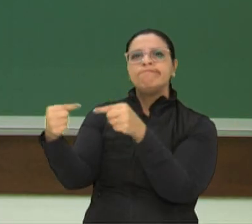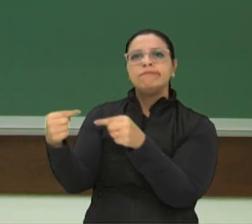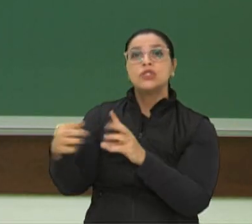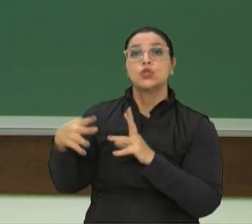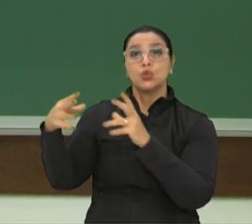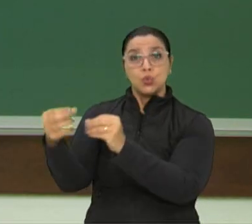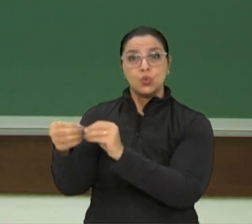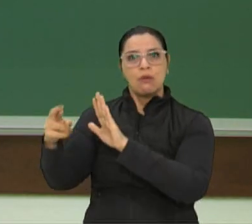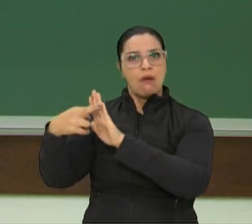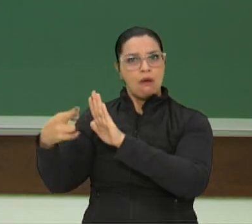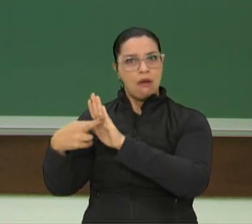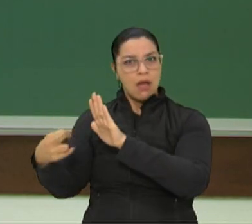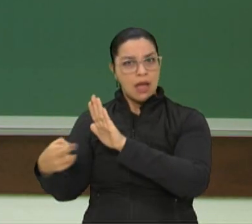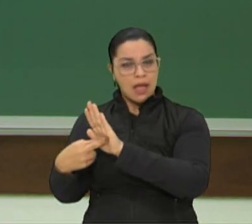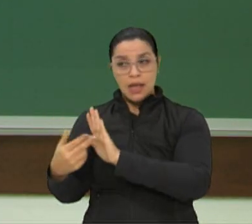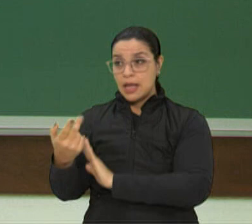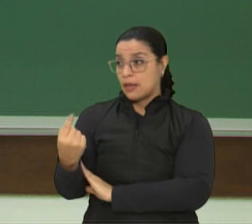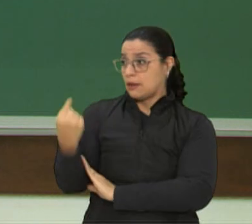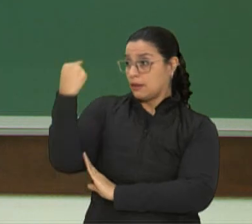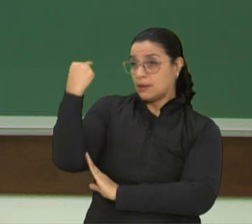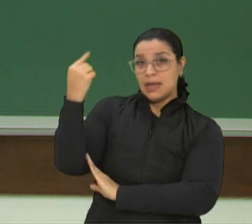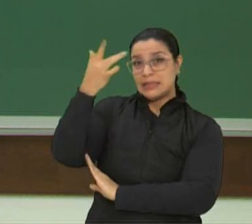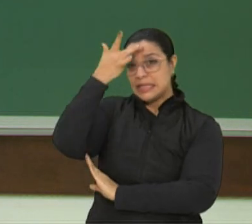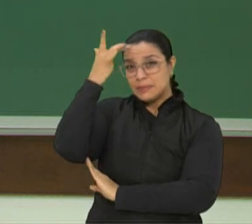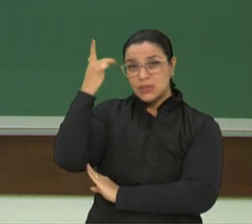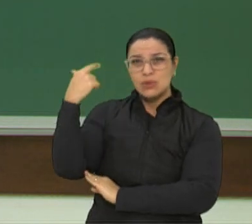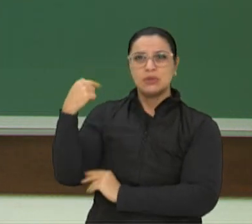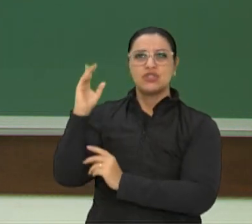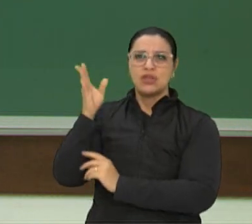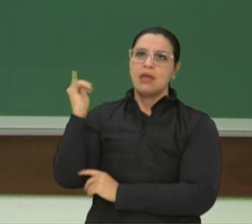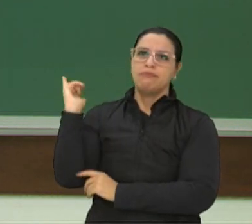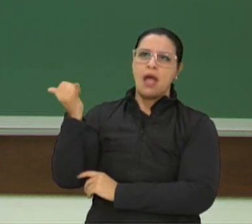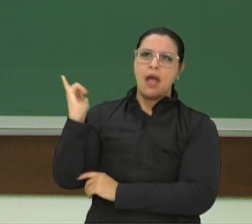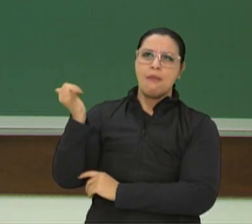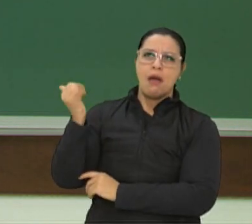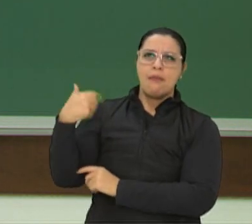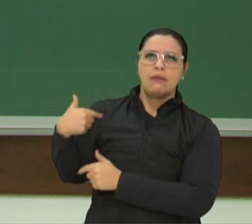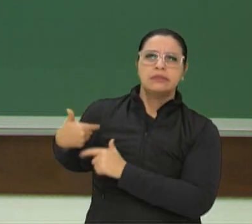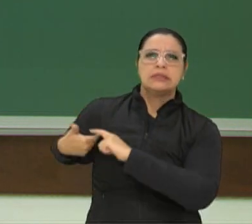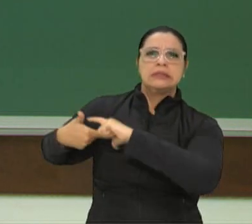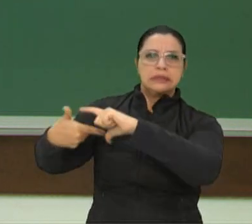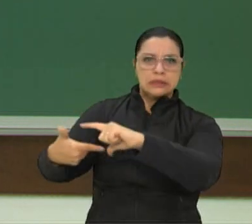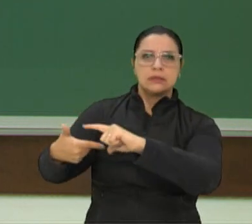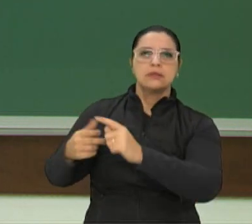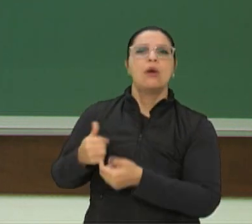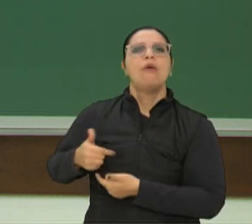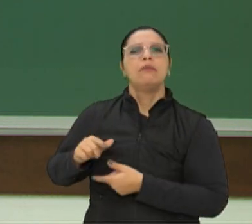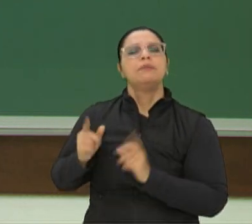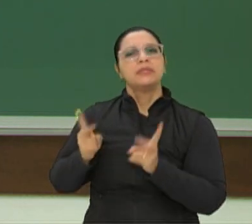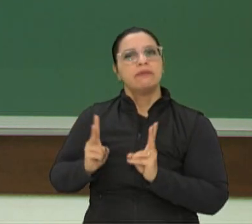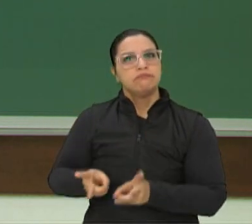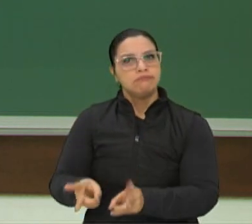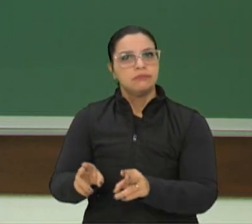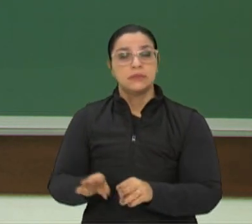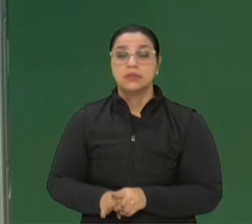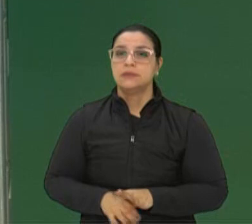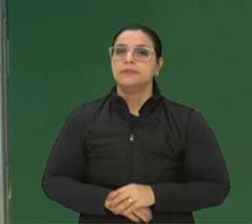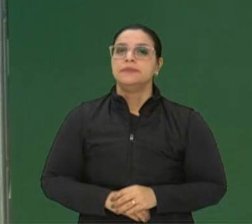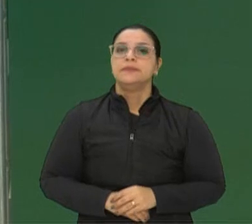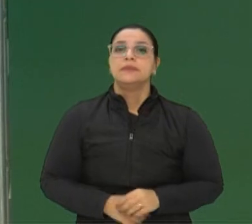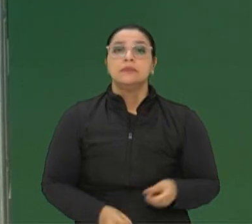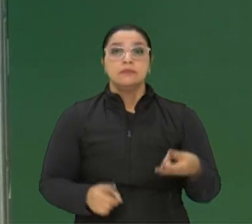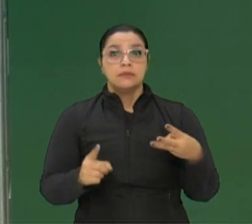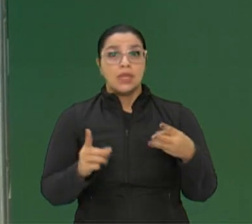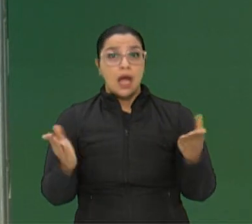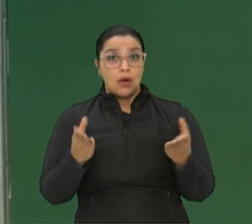as verdades do que os outros já disseram, né? Os modernos, né? E os humanistas vão criticar isso daí, perfeito? Então,